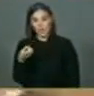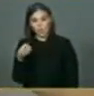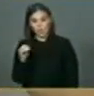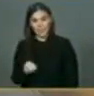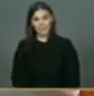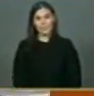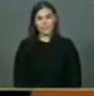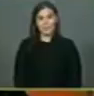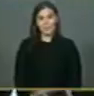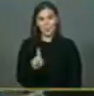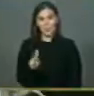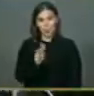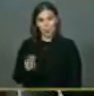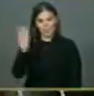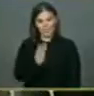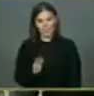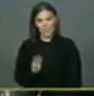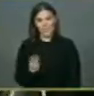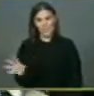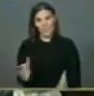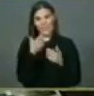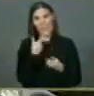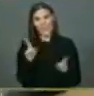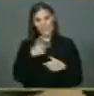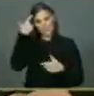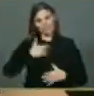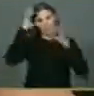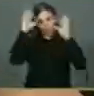90. 1, 2, 3, volta à forma!